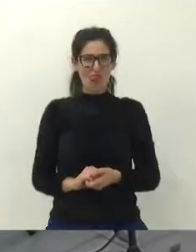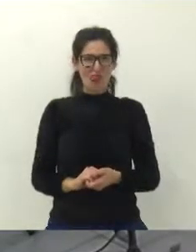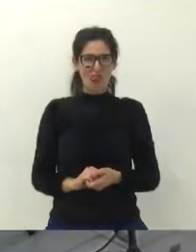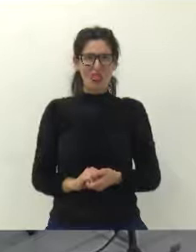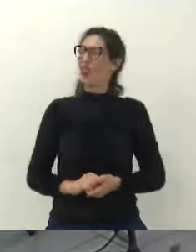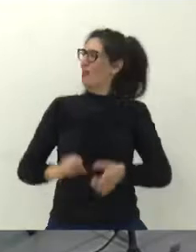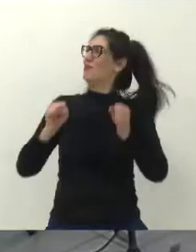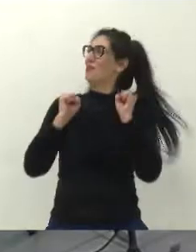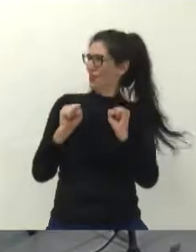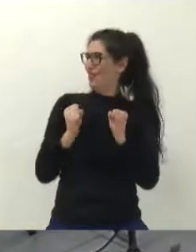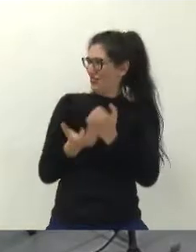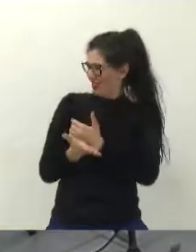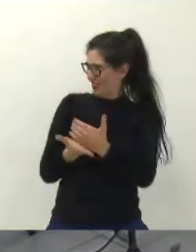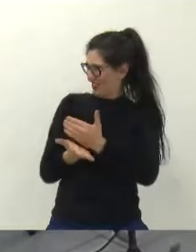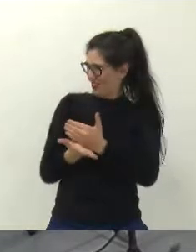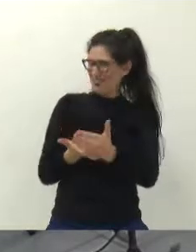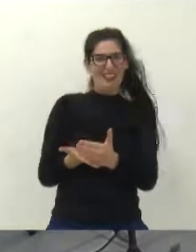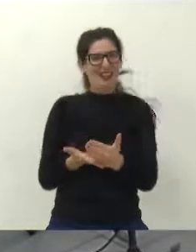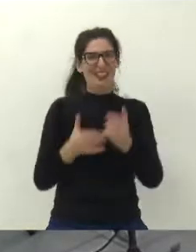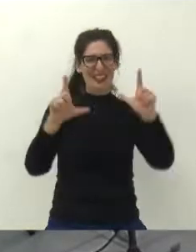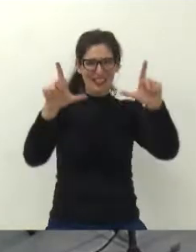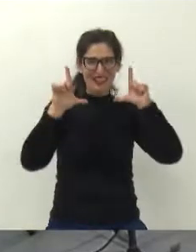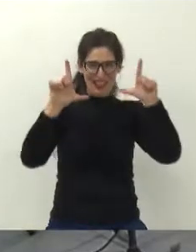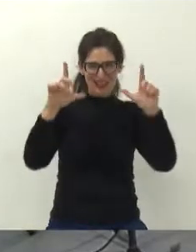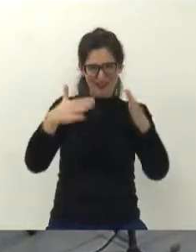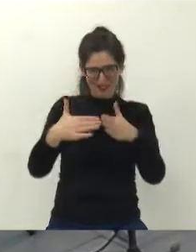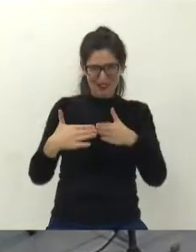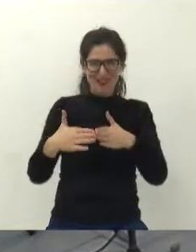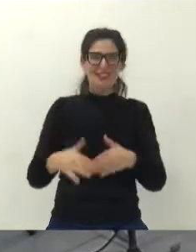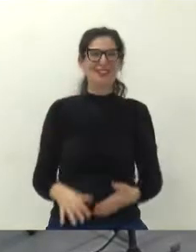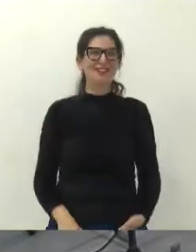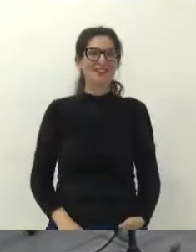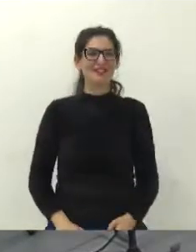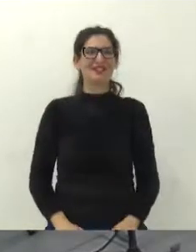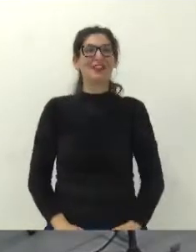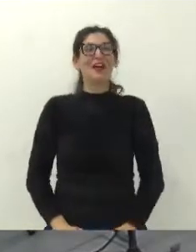Pode começar com o slide, por favor.